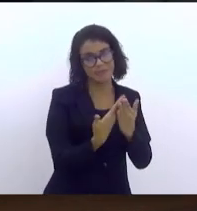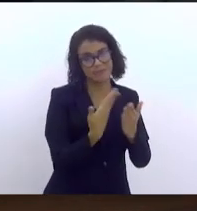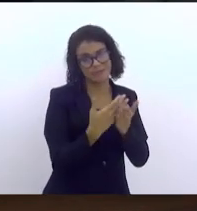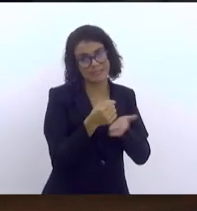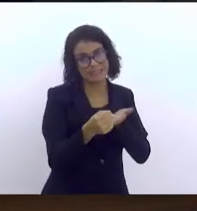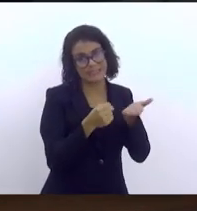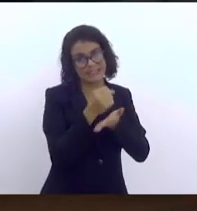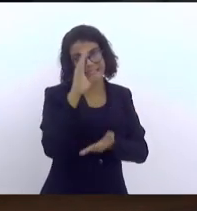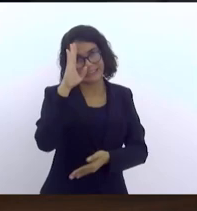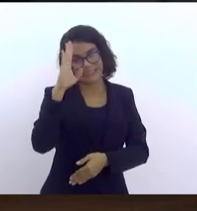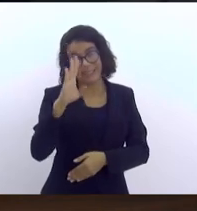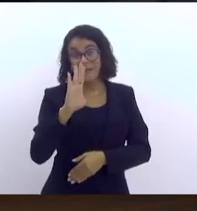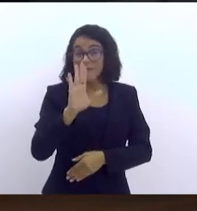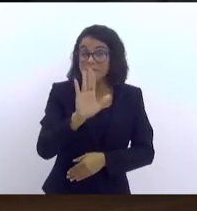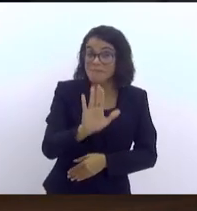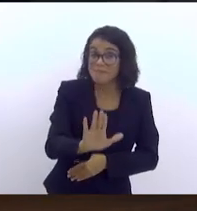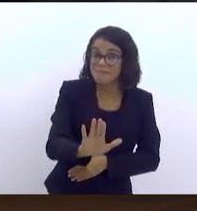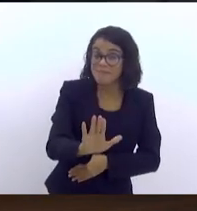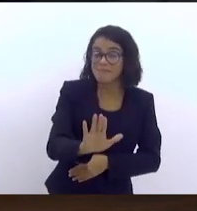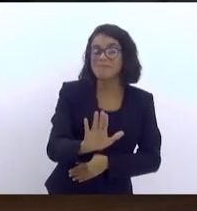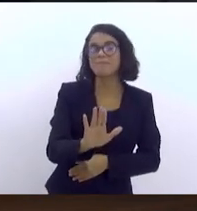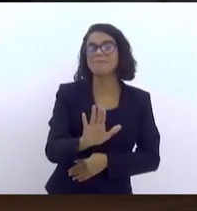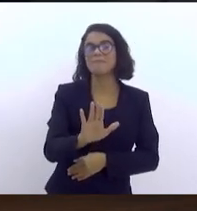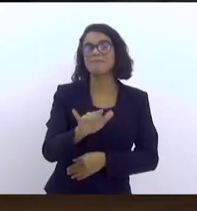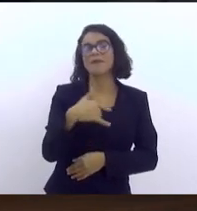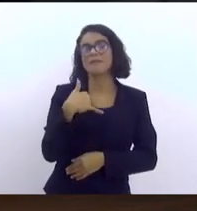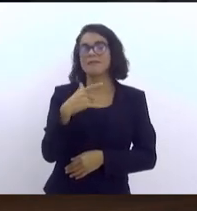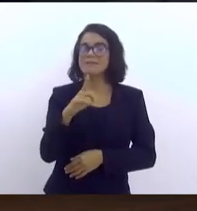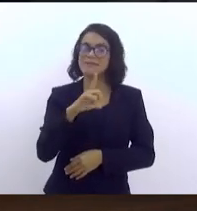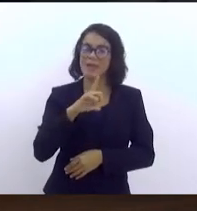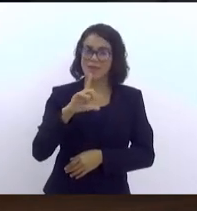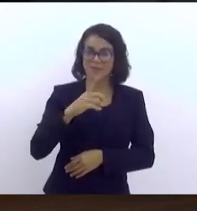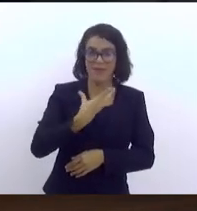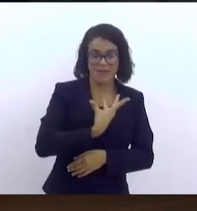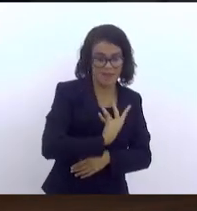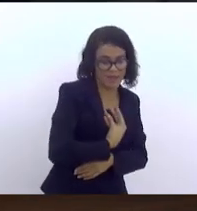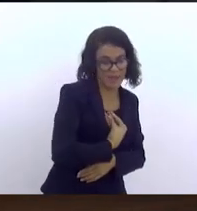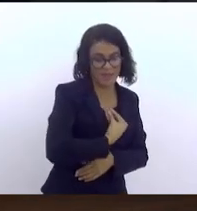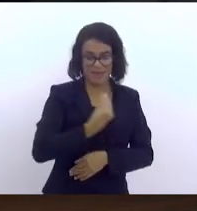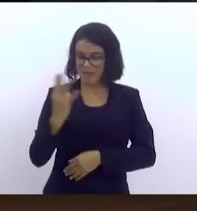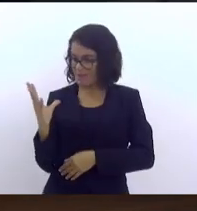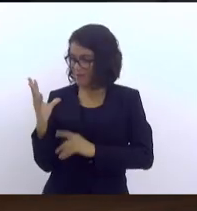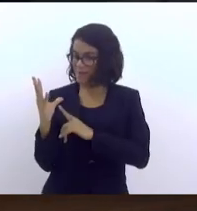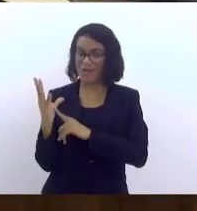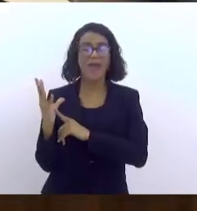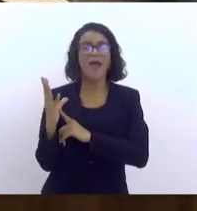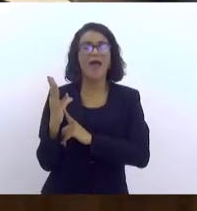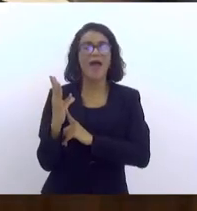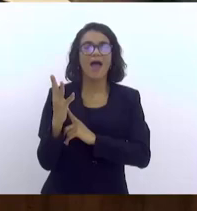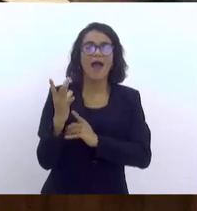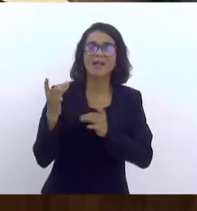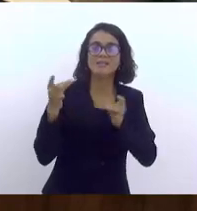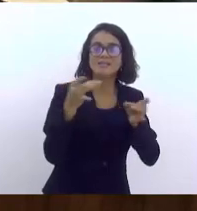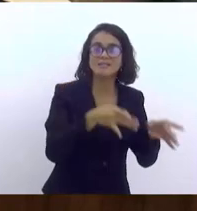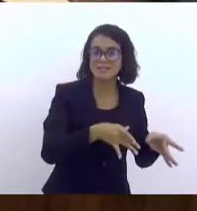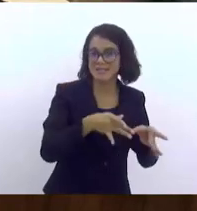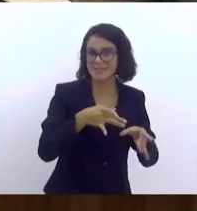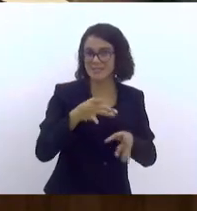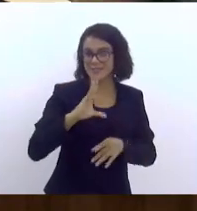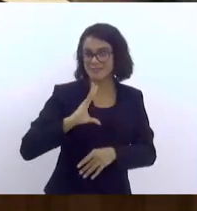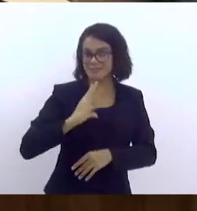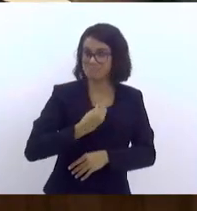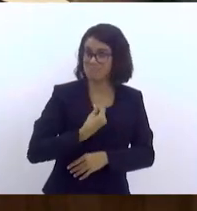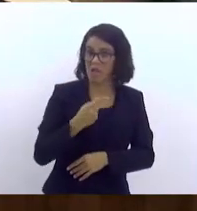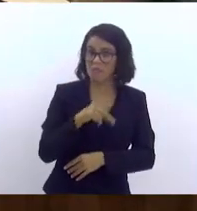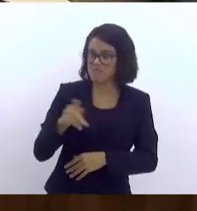essencial mas quando Houve essa distância no momento a professora disse que estava